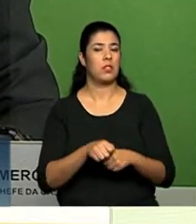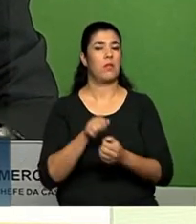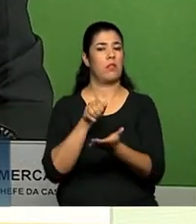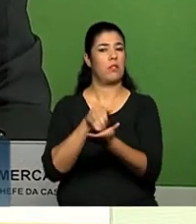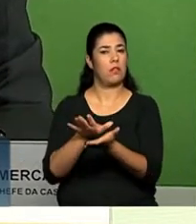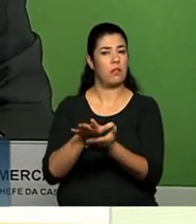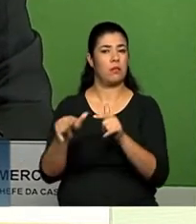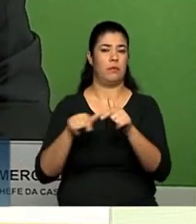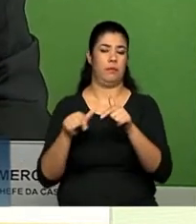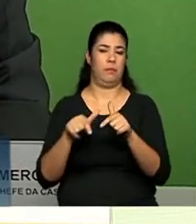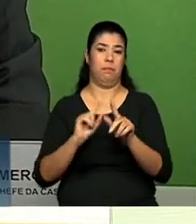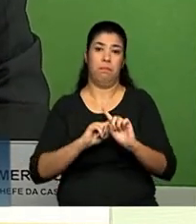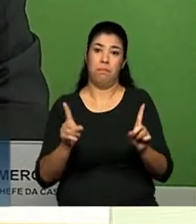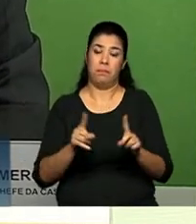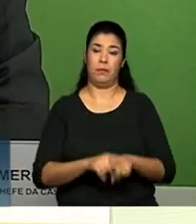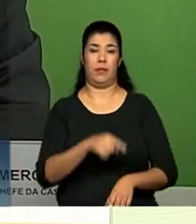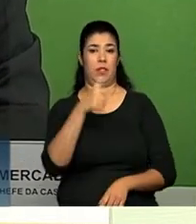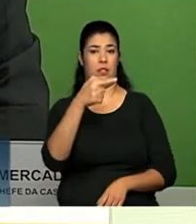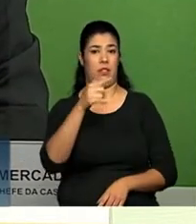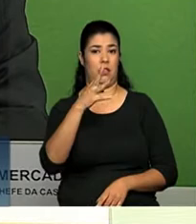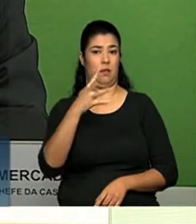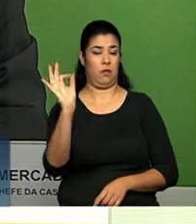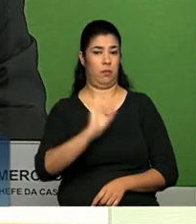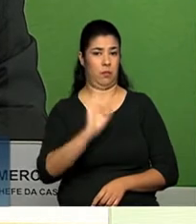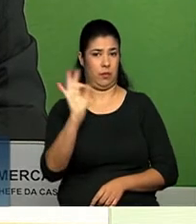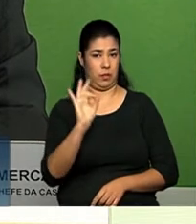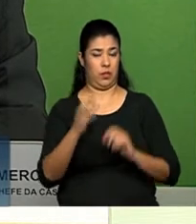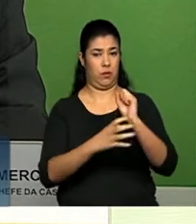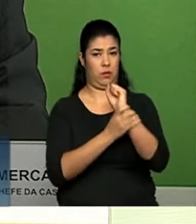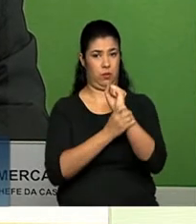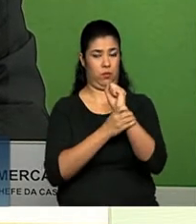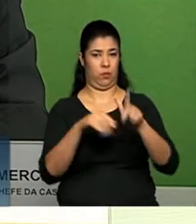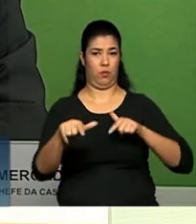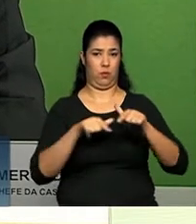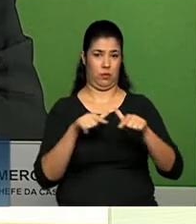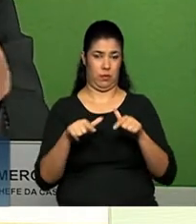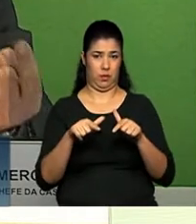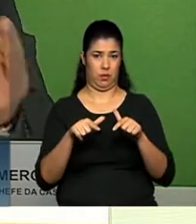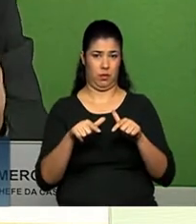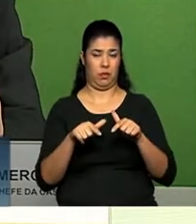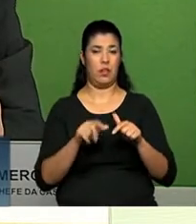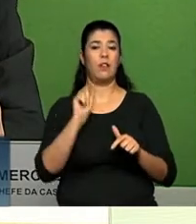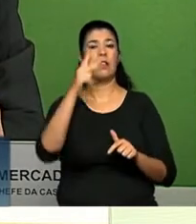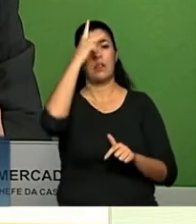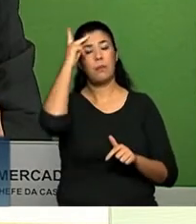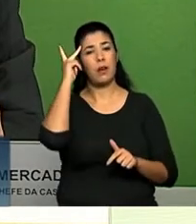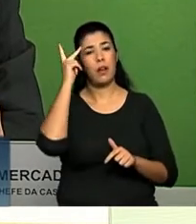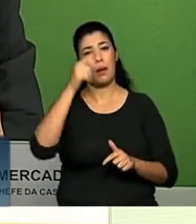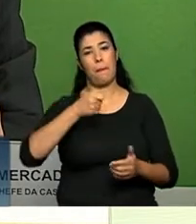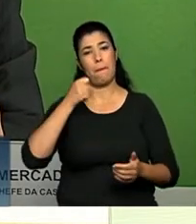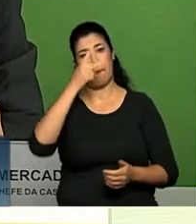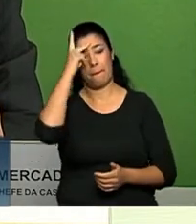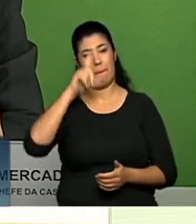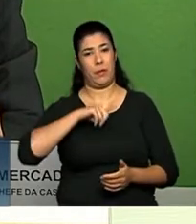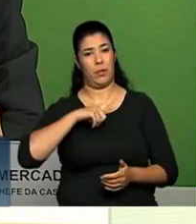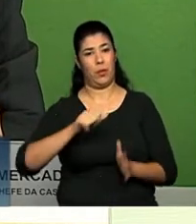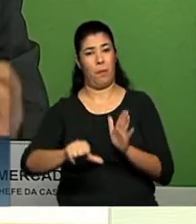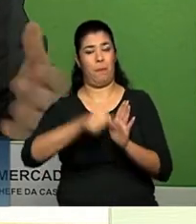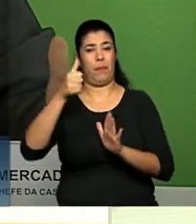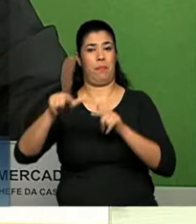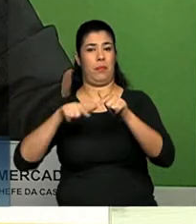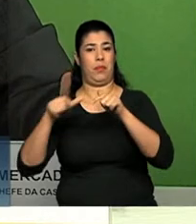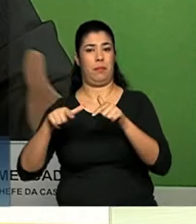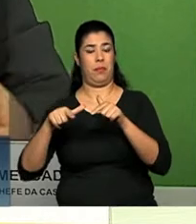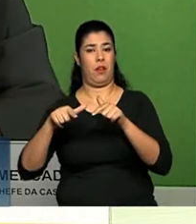demitido. Porém, 74% do seguro-desemprego está sendo pago para o primeiro emprego.